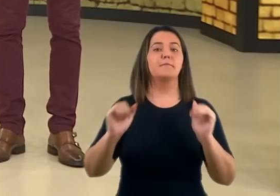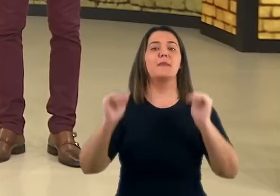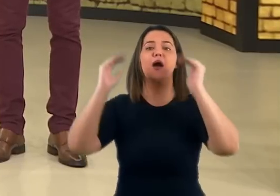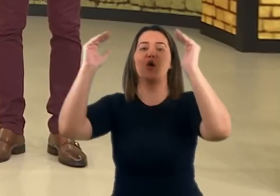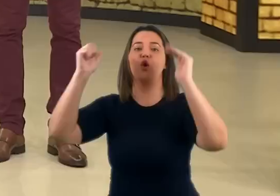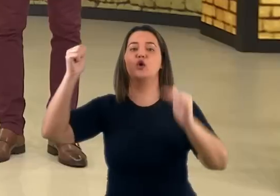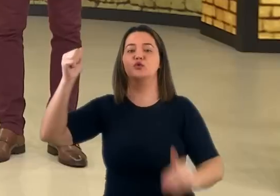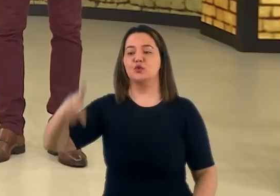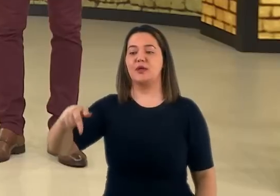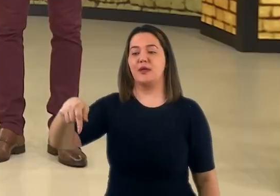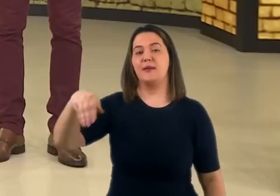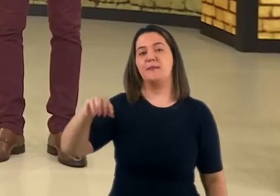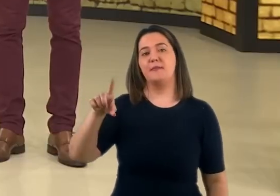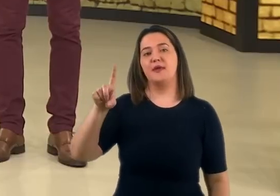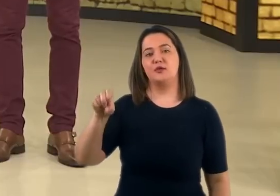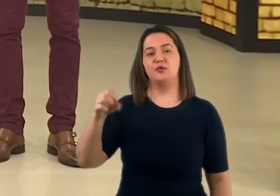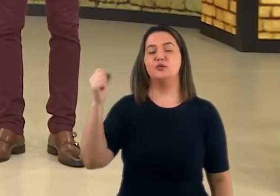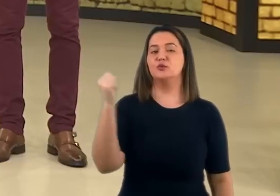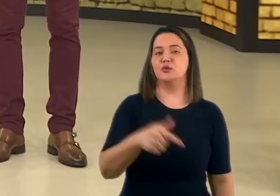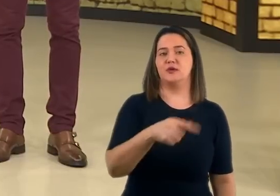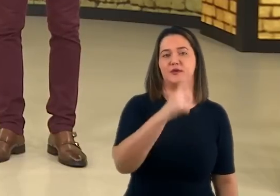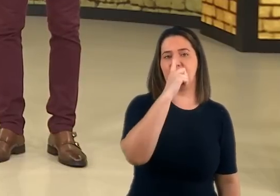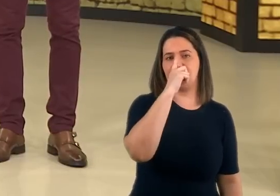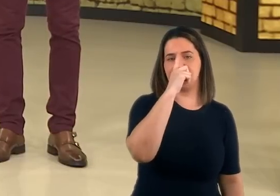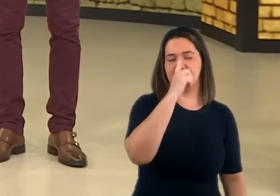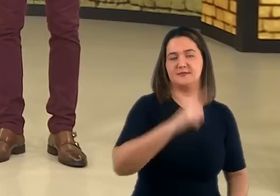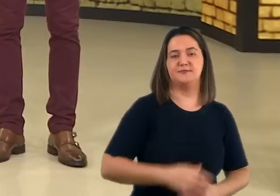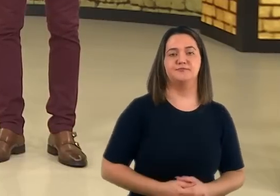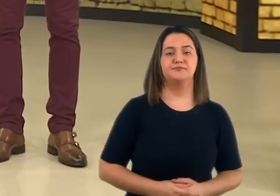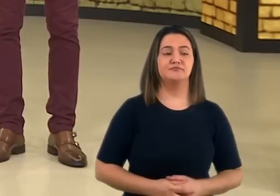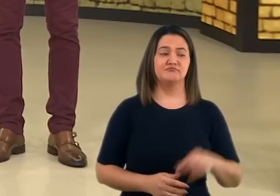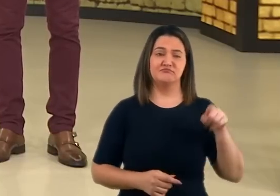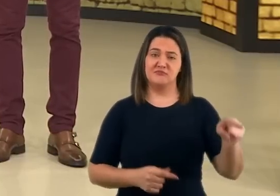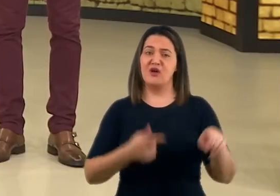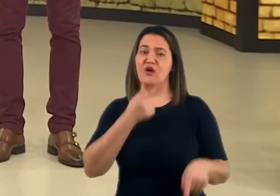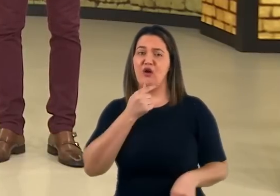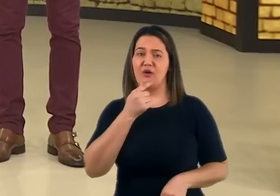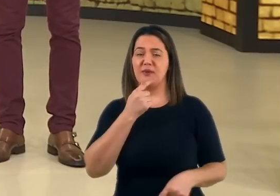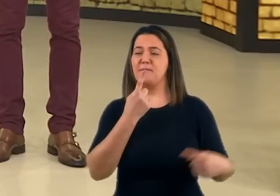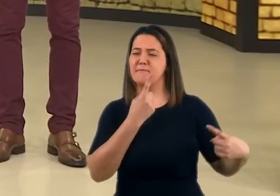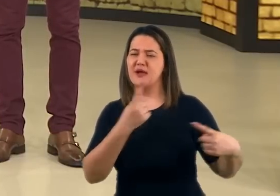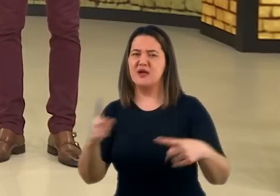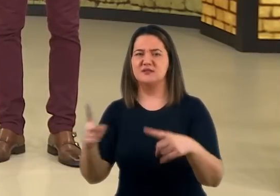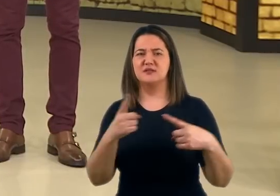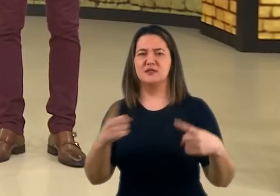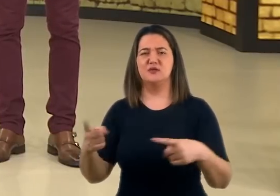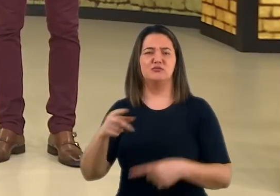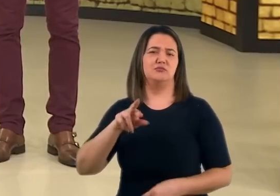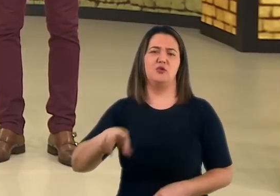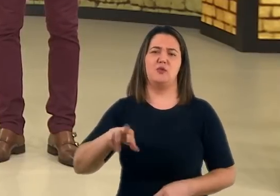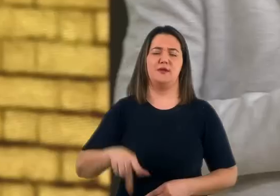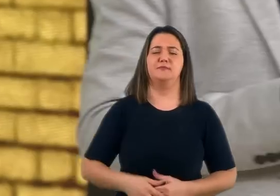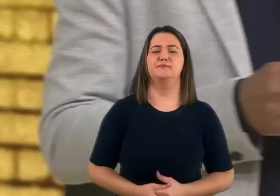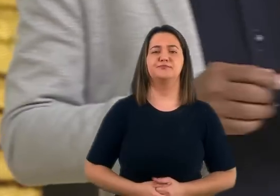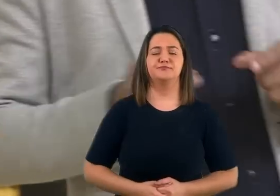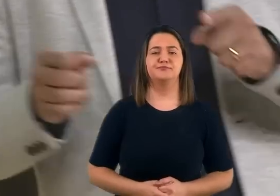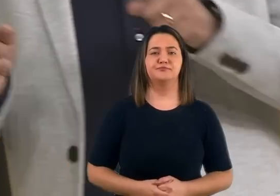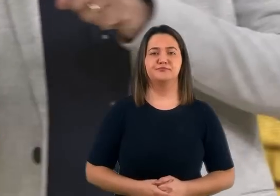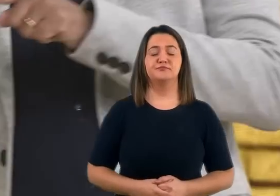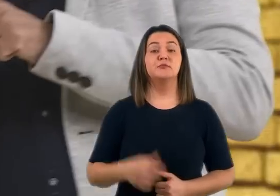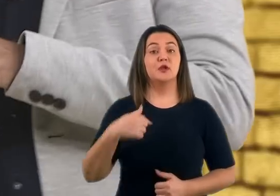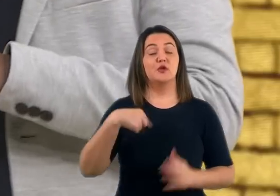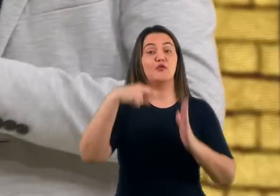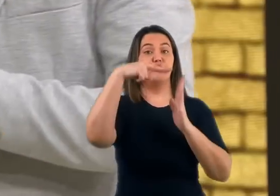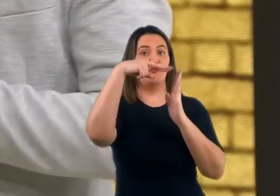do que a Medopérsia, é maior do que a Grécia. E Antíoco, mesmo perseguindo os judeus, não era. Eu